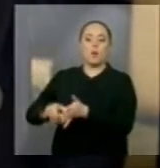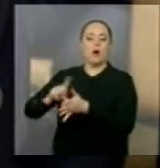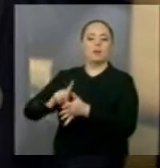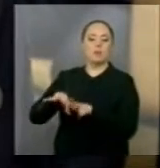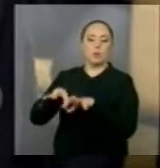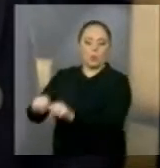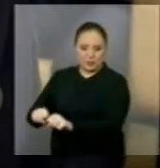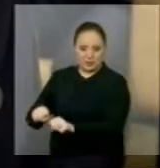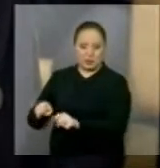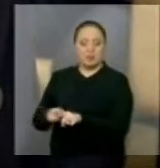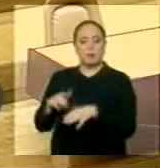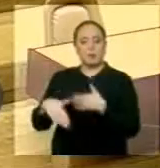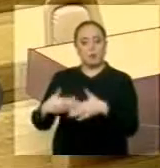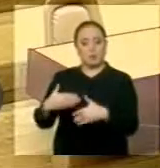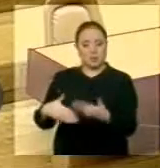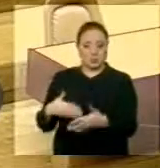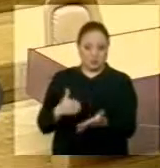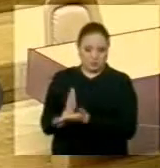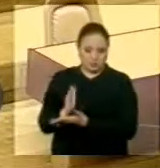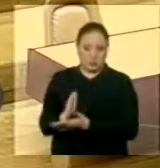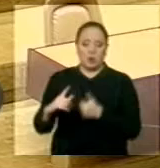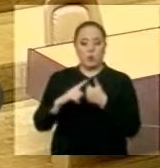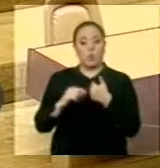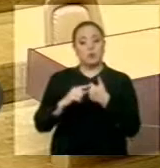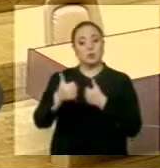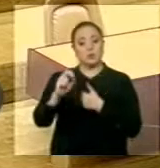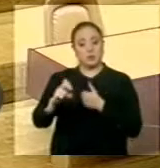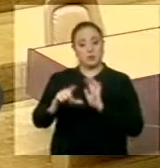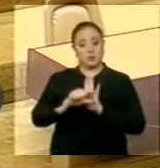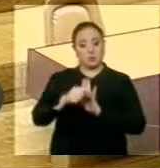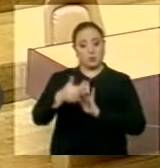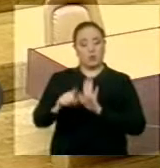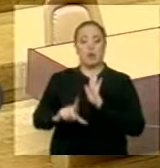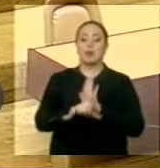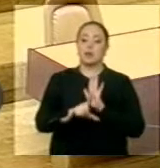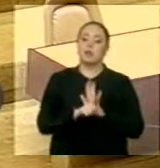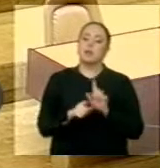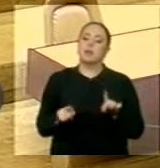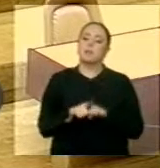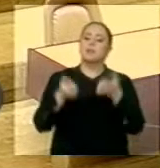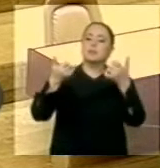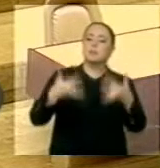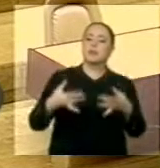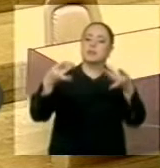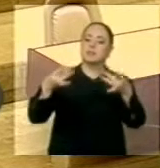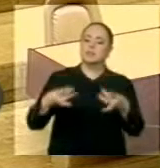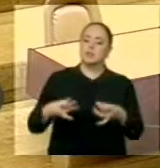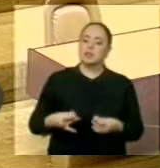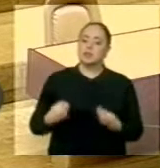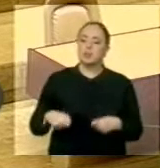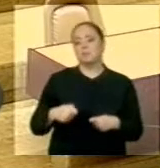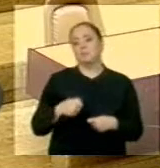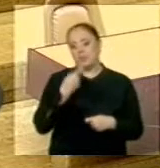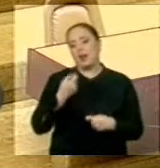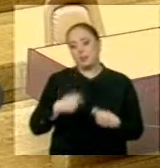esse processo de regularização. O próprio artigo 15, inciso 2º da lei, também é preciso ao se exigir o respeito